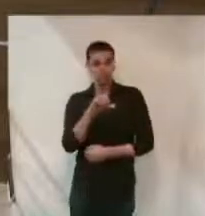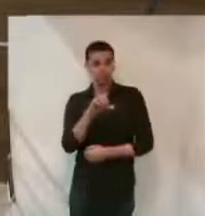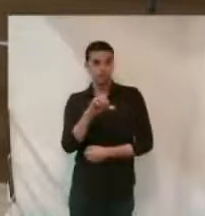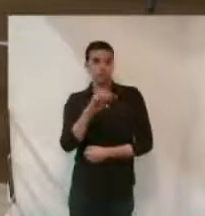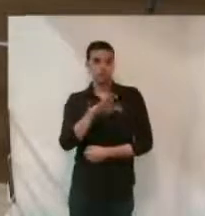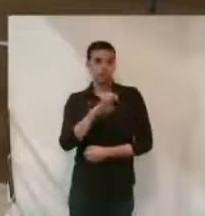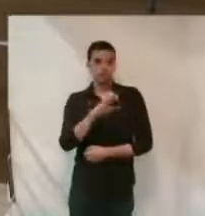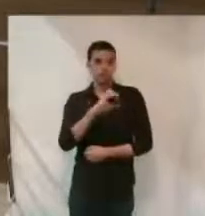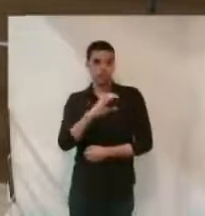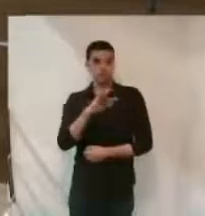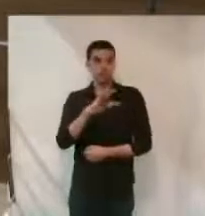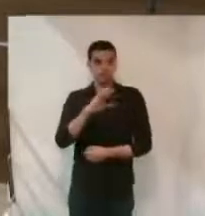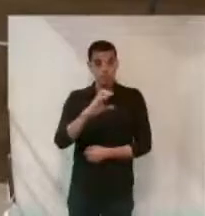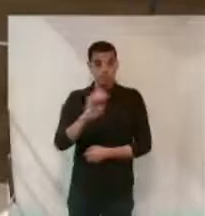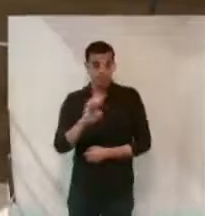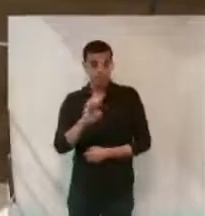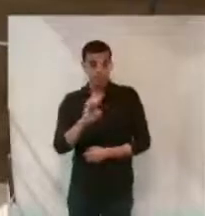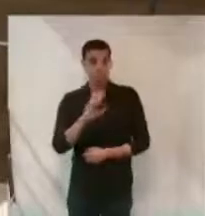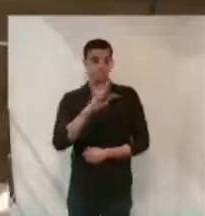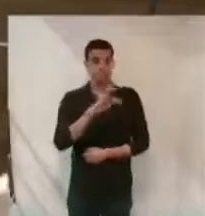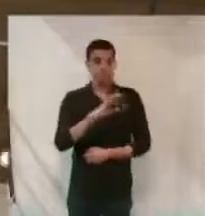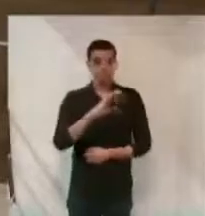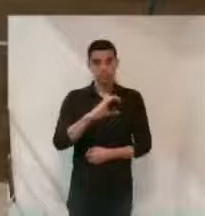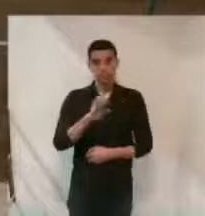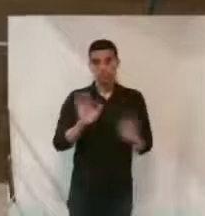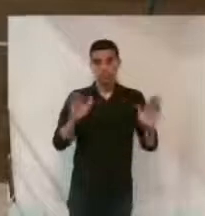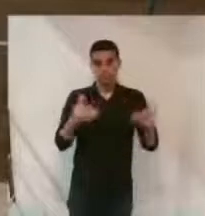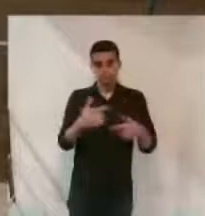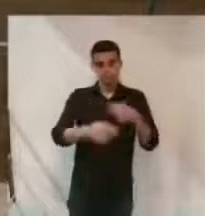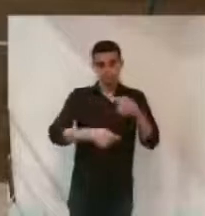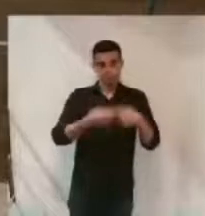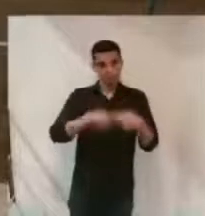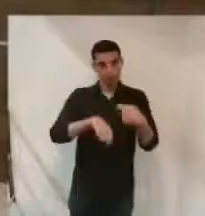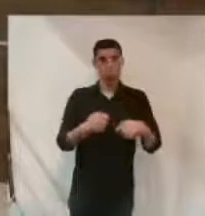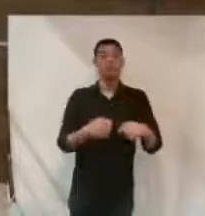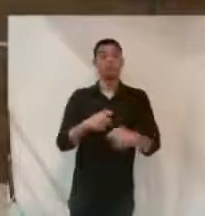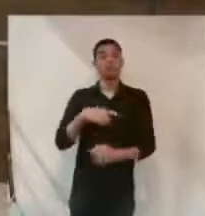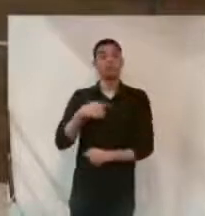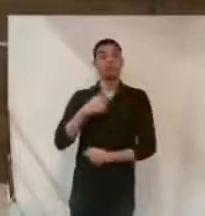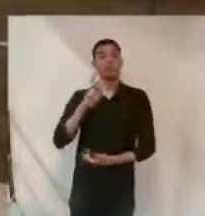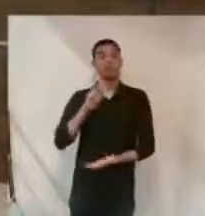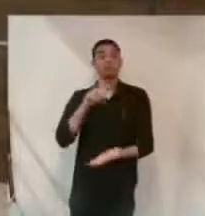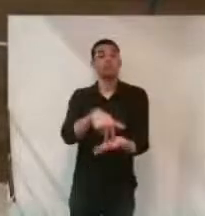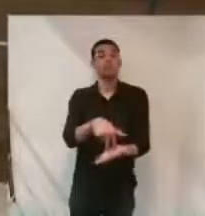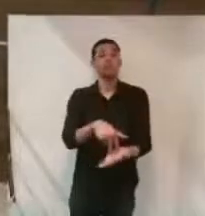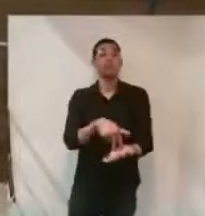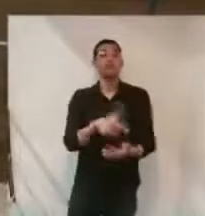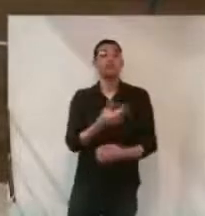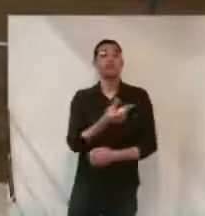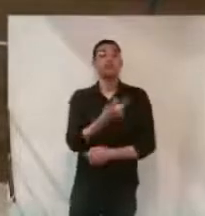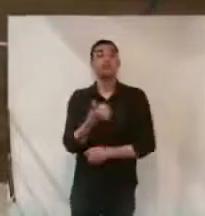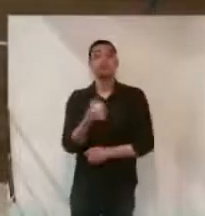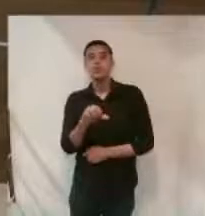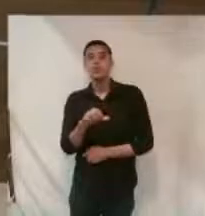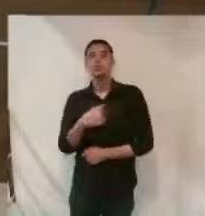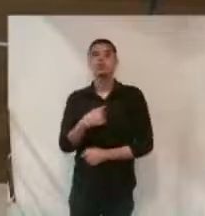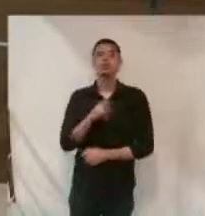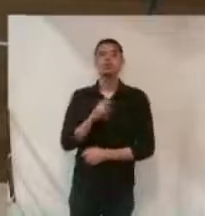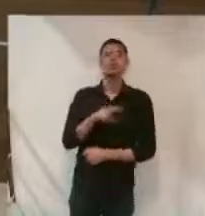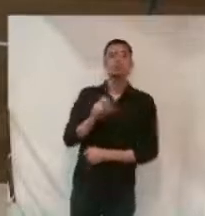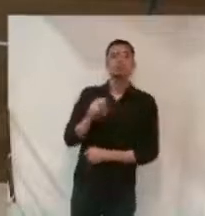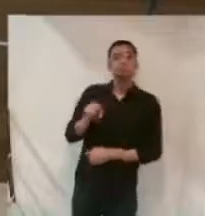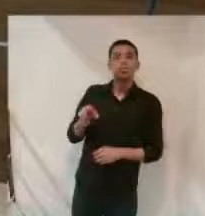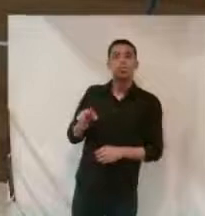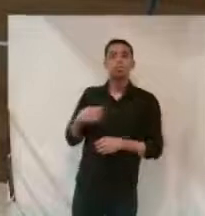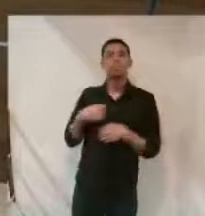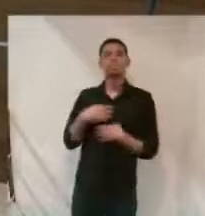agraciado por essa situação de chegar e ver algo que já me era sensível, mas não fazia parte do meu